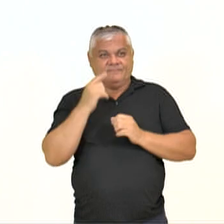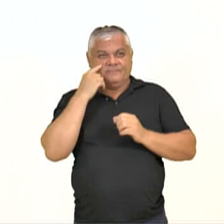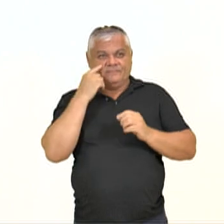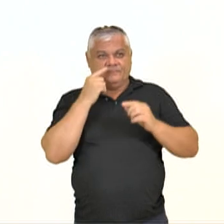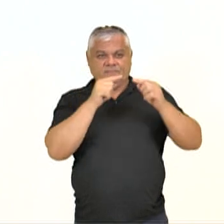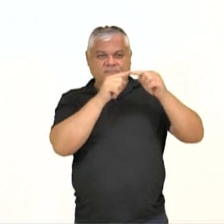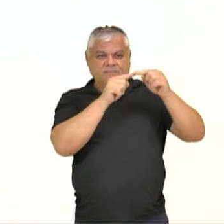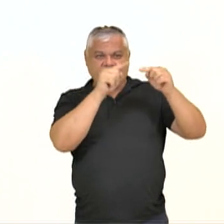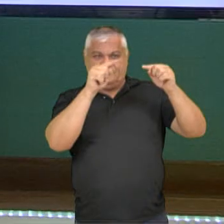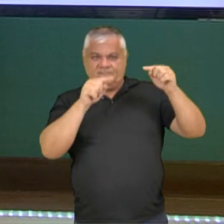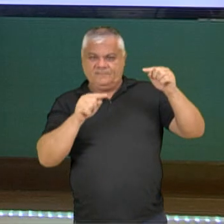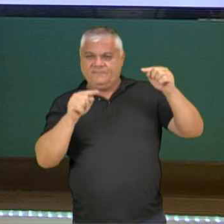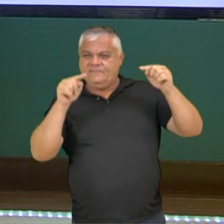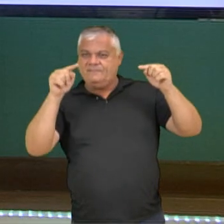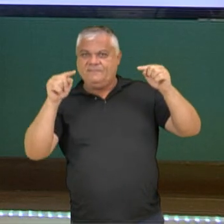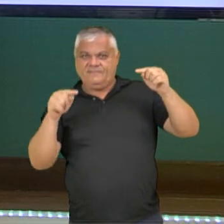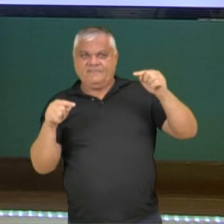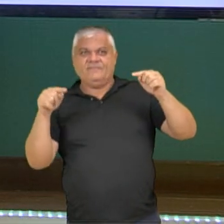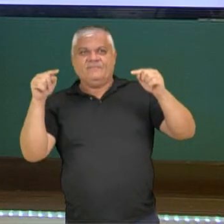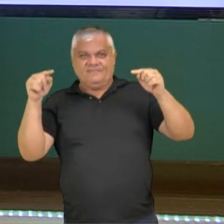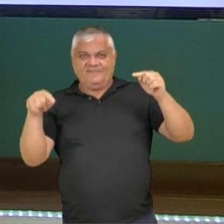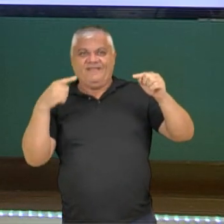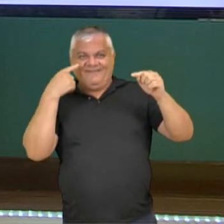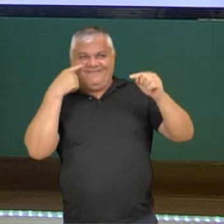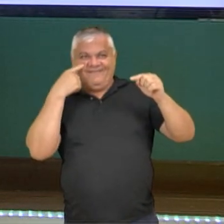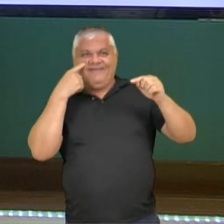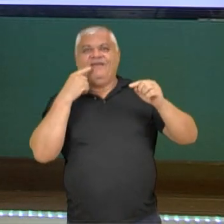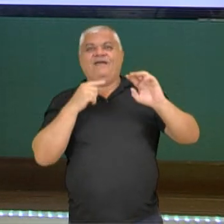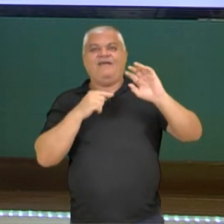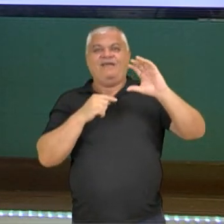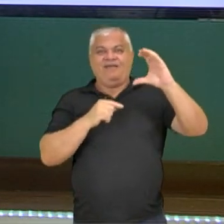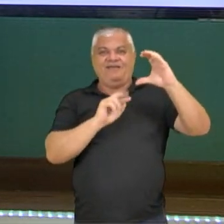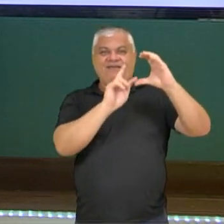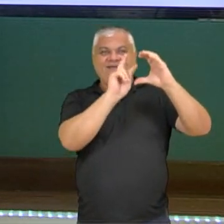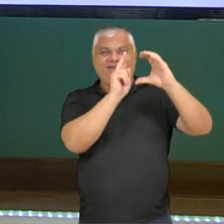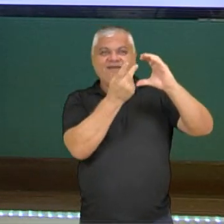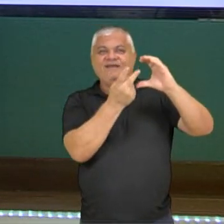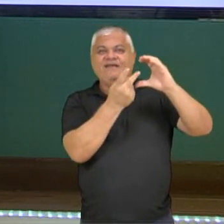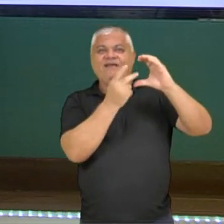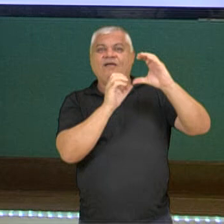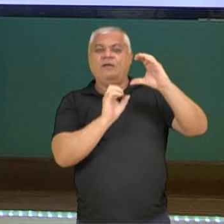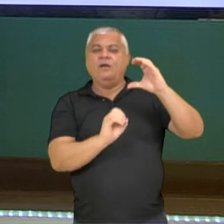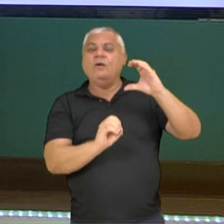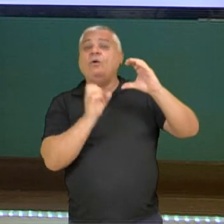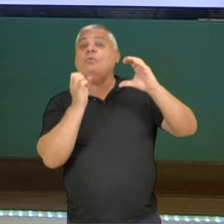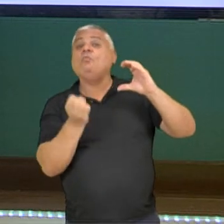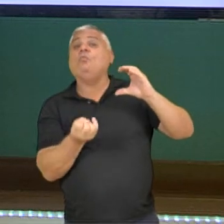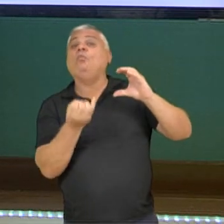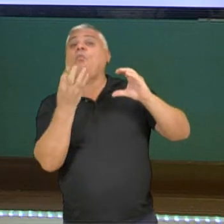fórmula de bastão, e a ideia é você saber quantos carbonos e quantos